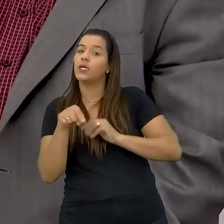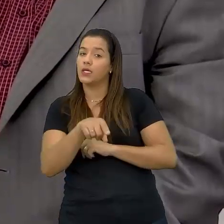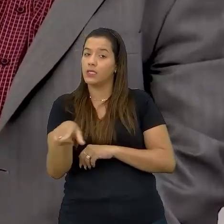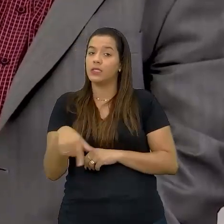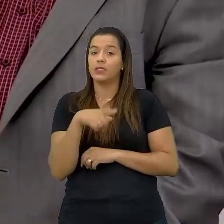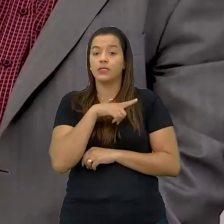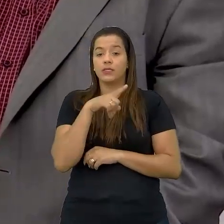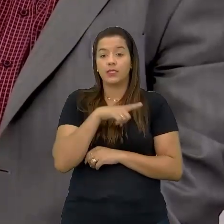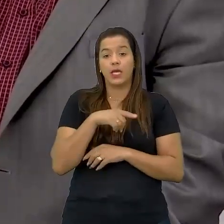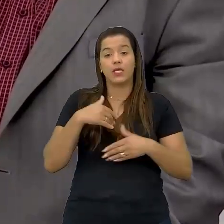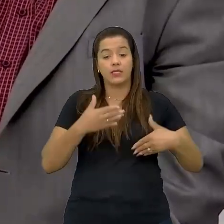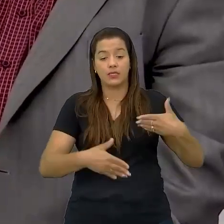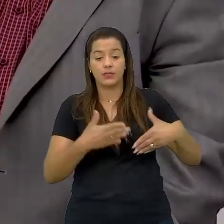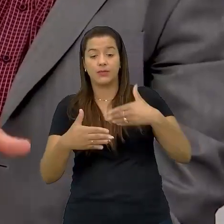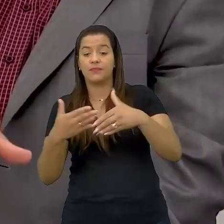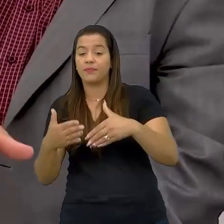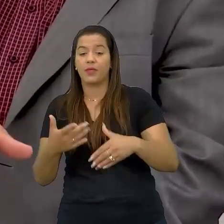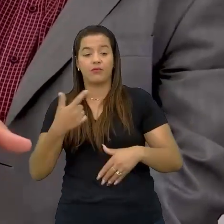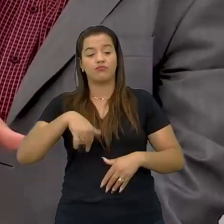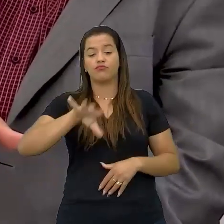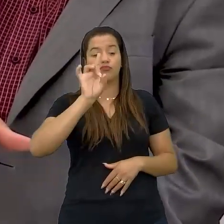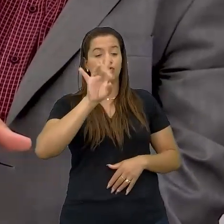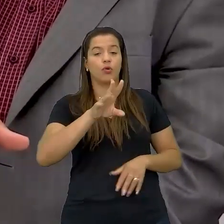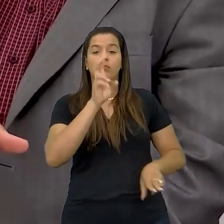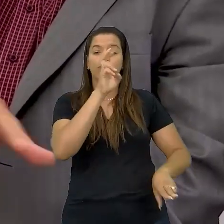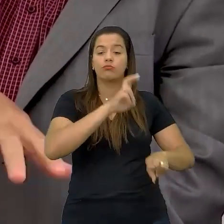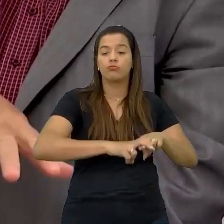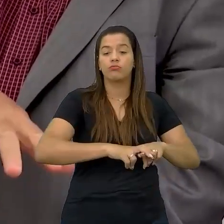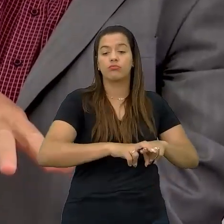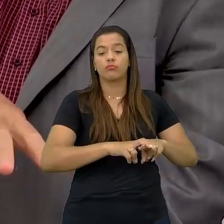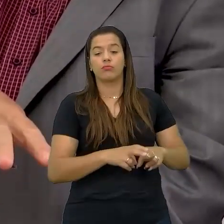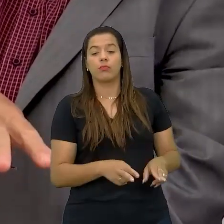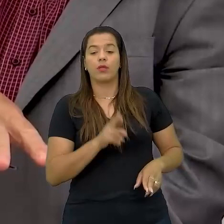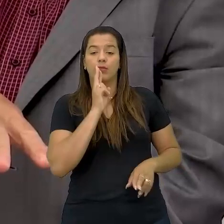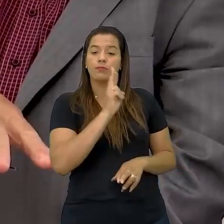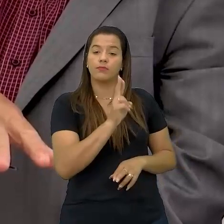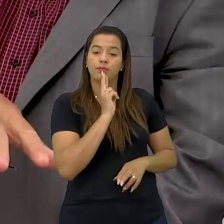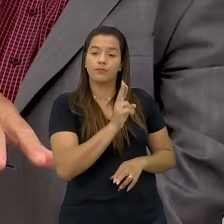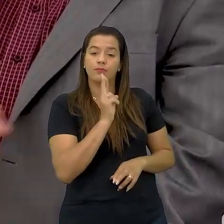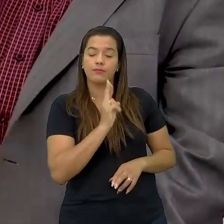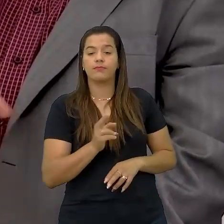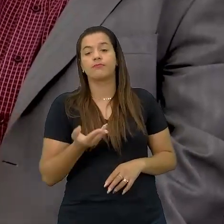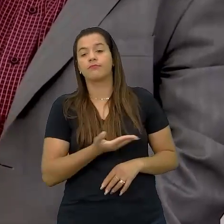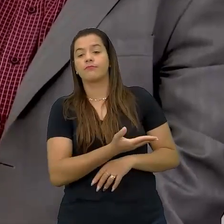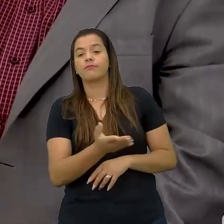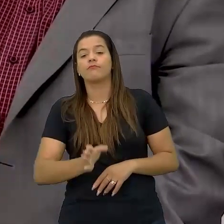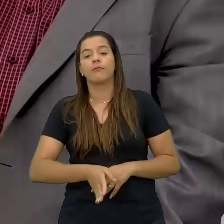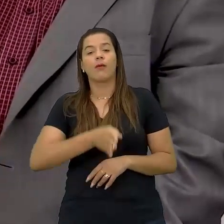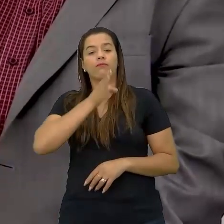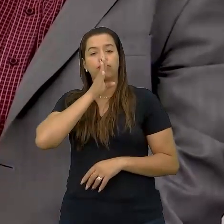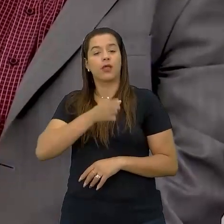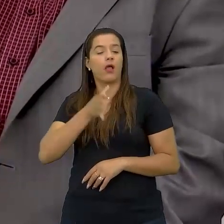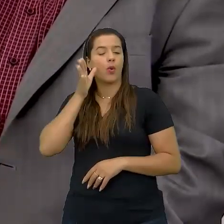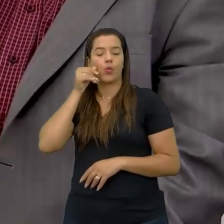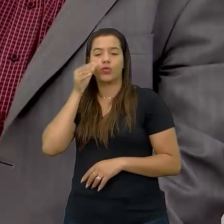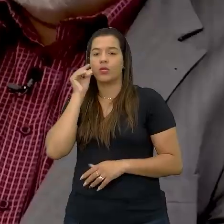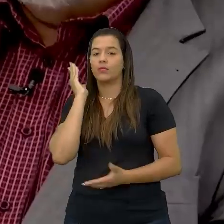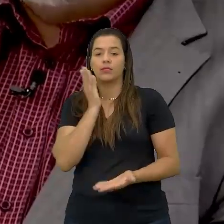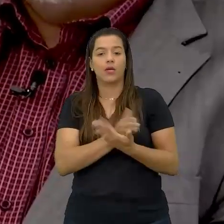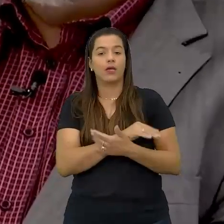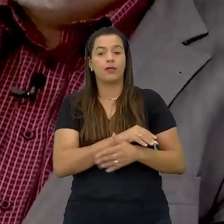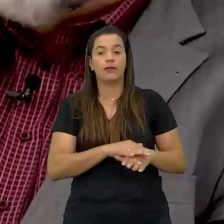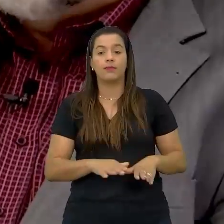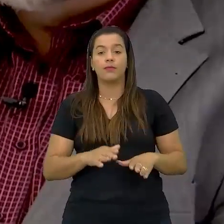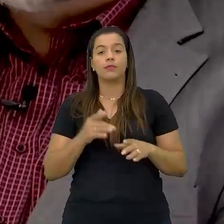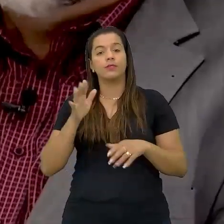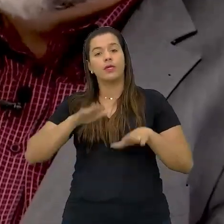tenha seguimento, a coloca sentada só para responder, e quieta boa parte do tempo, sem que a curiosidade tenha mais lugar, às